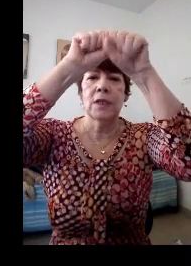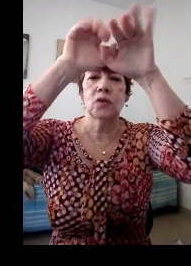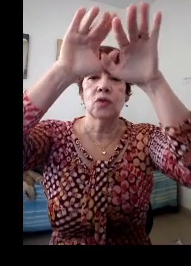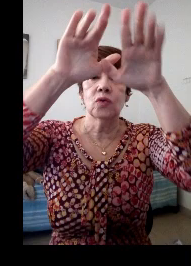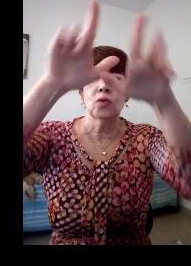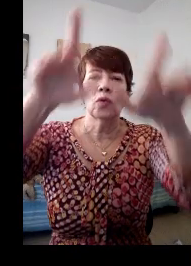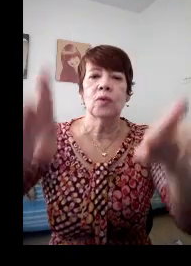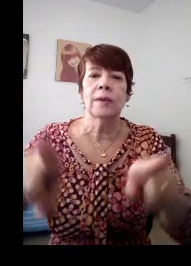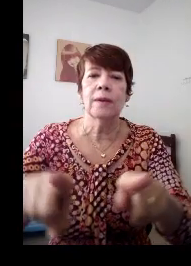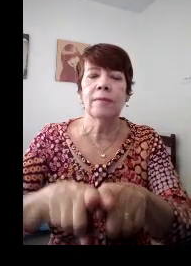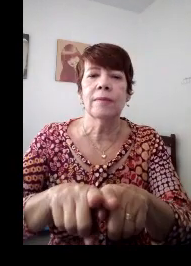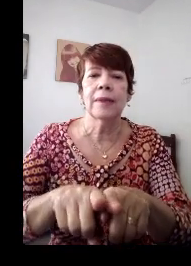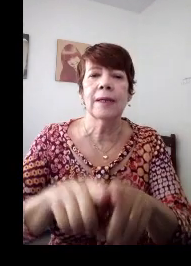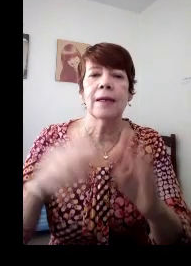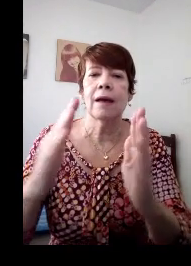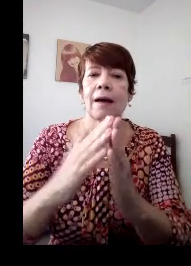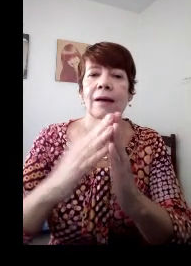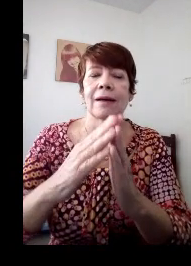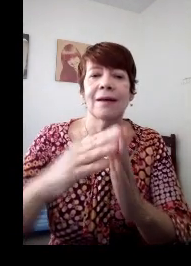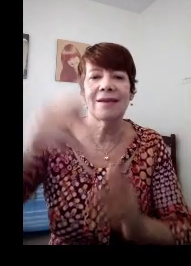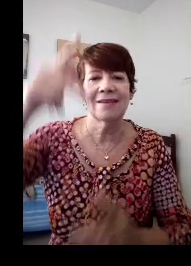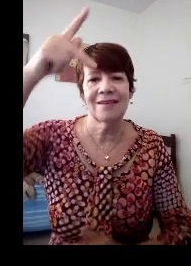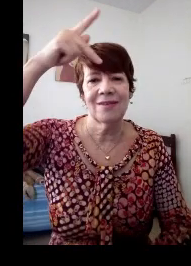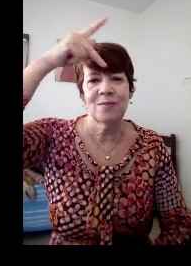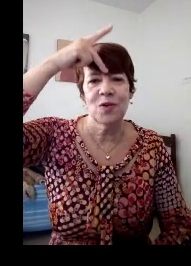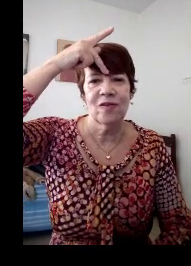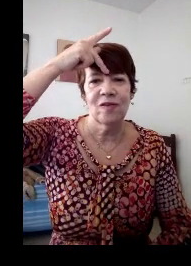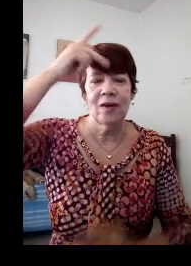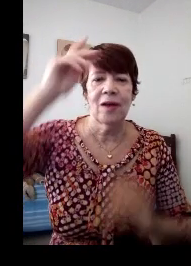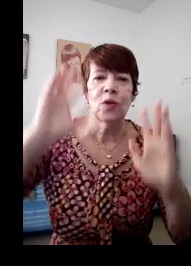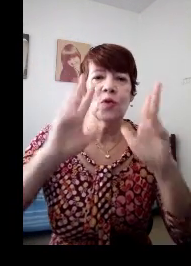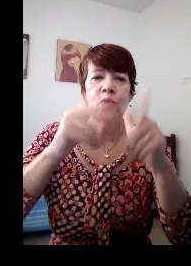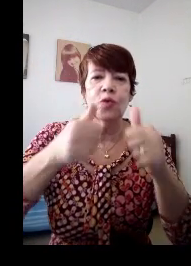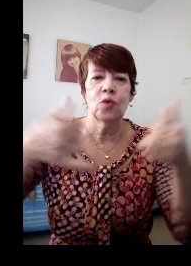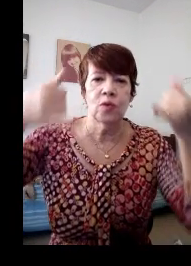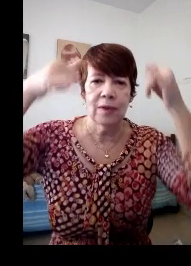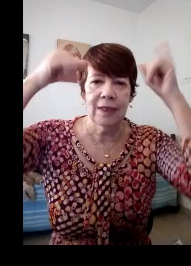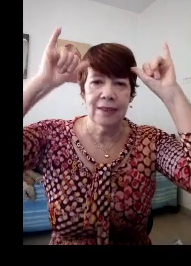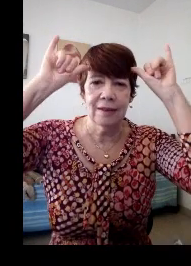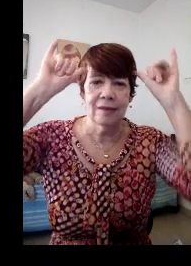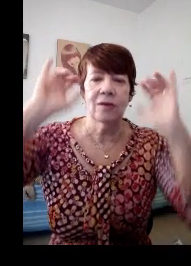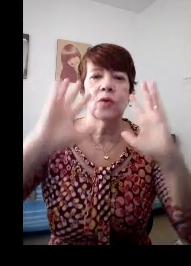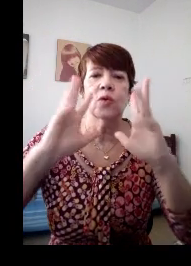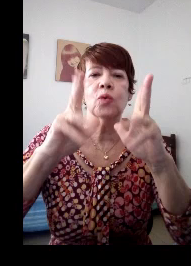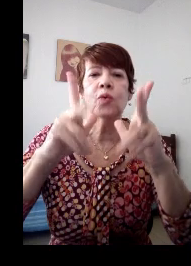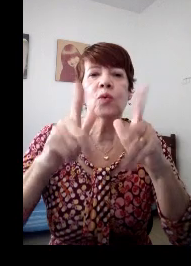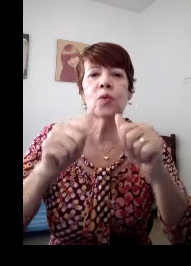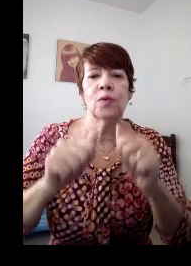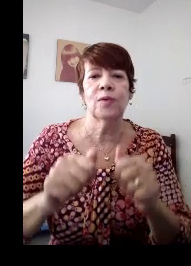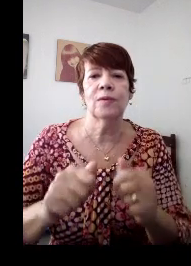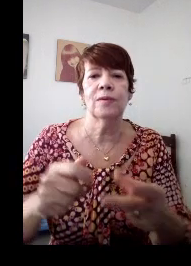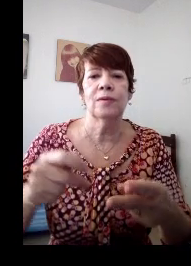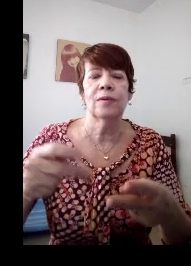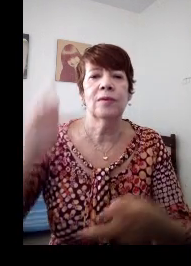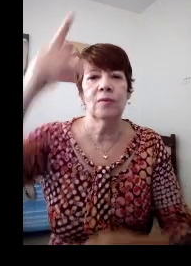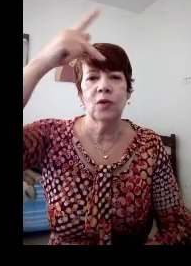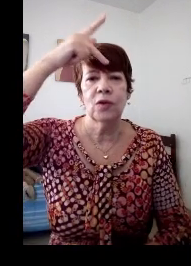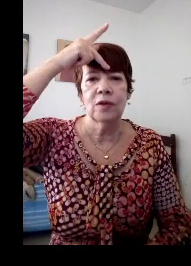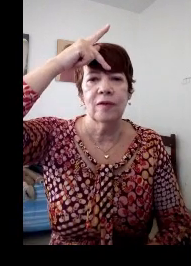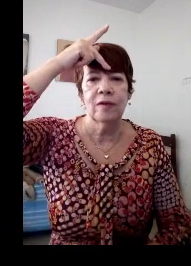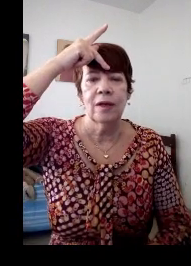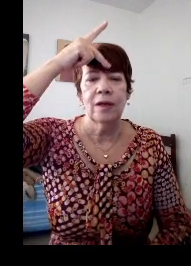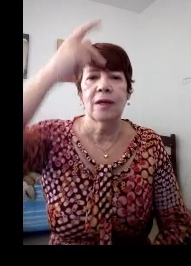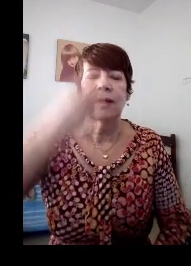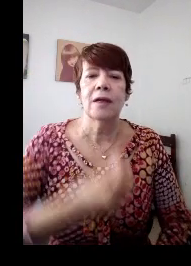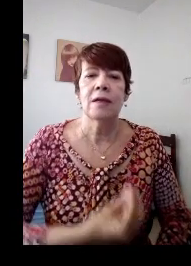do egípcio e também tudo que ele tinha em casa e no campo. Potifar entregou nas mãos de